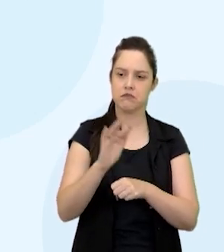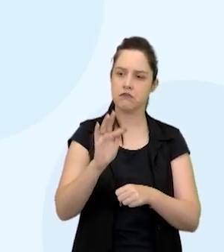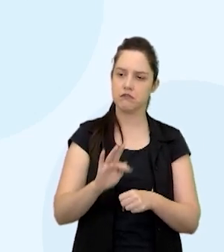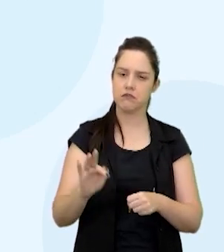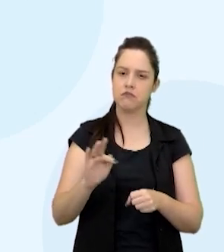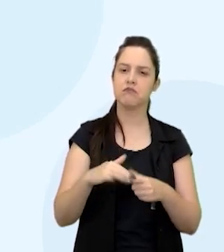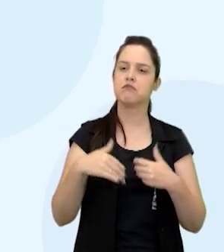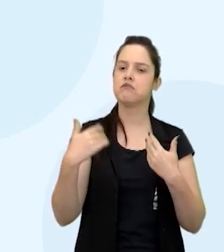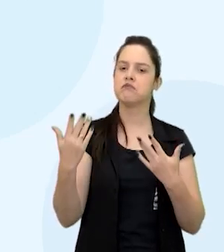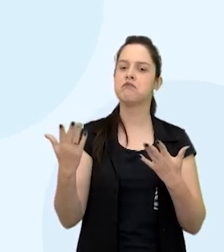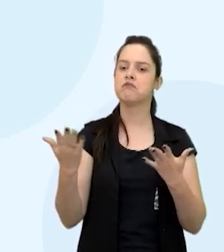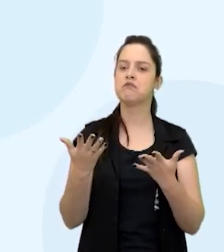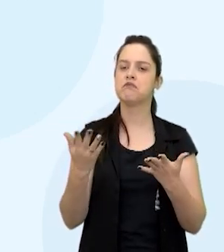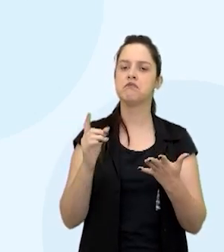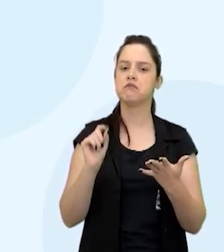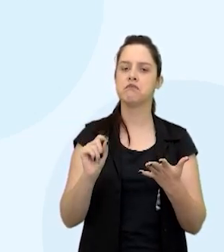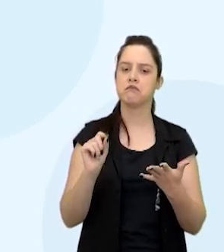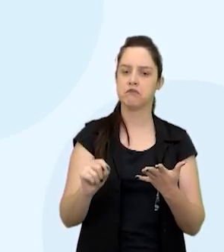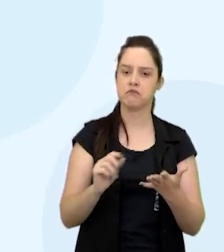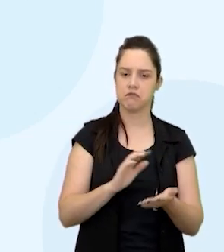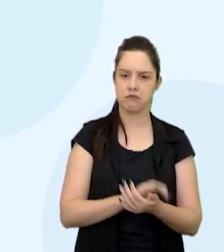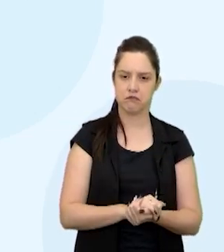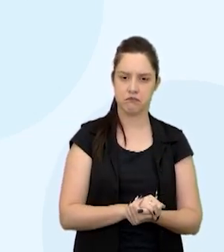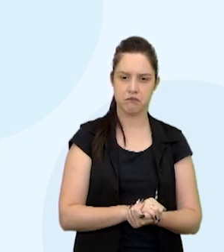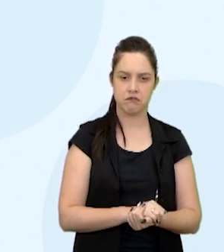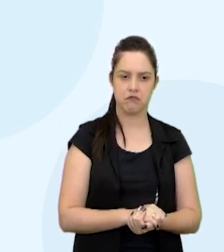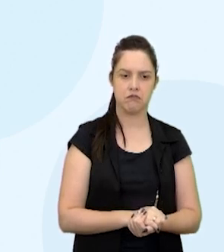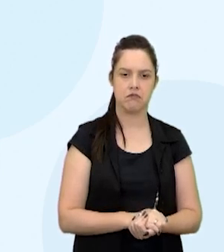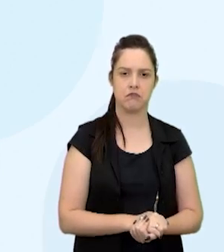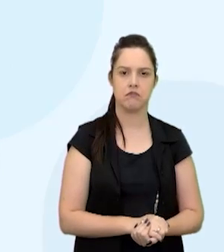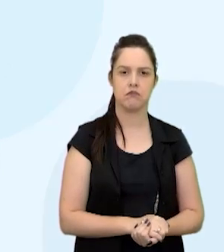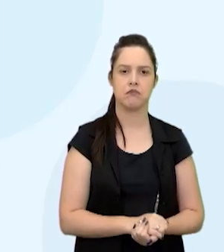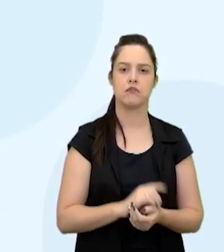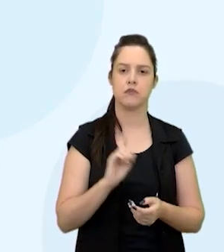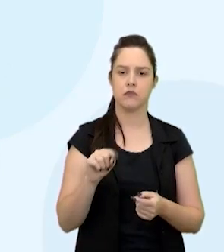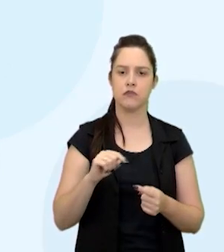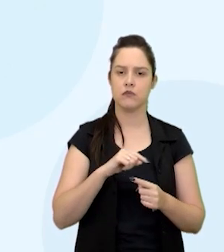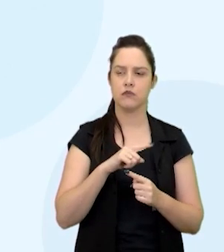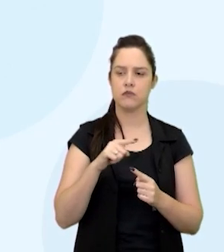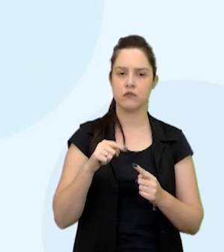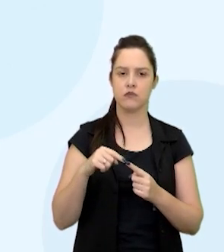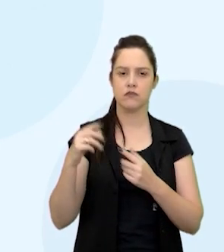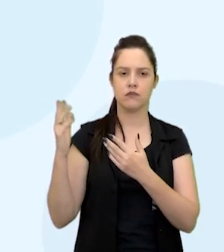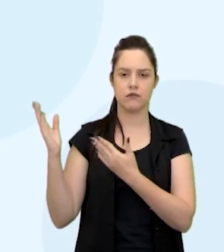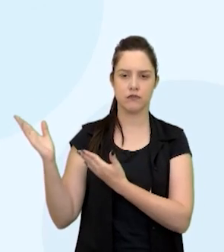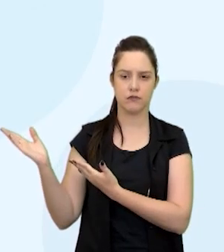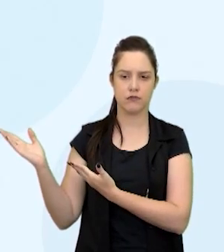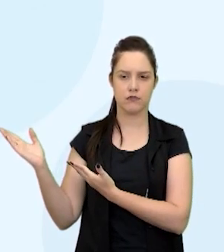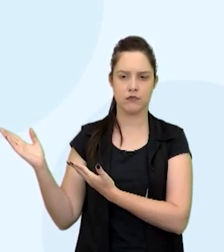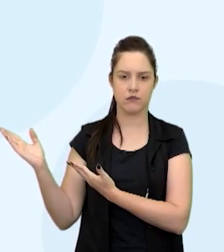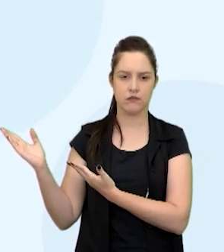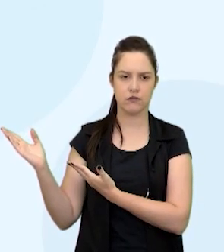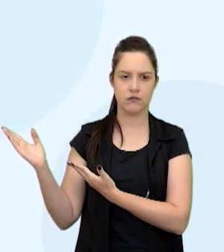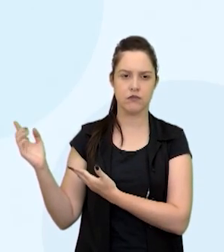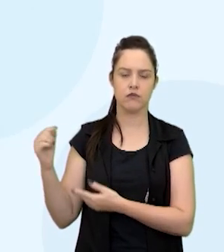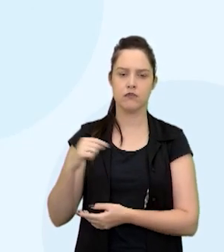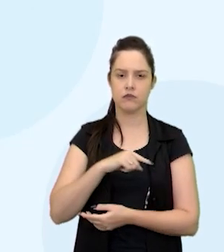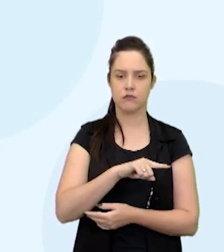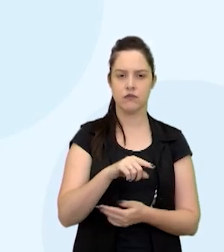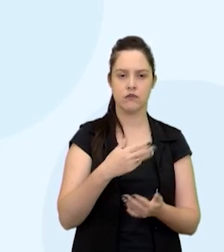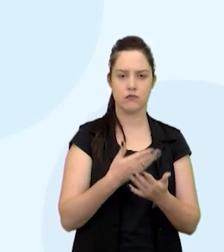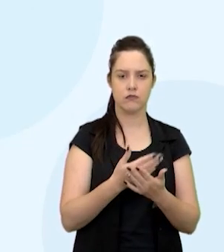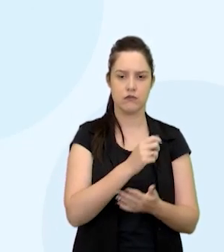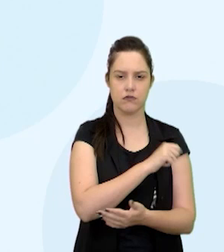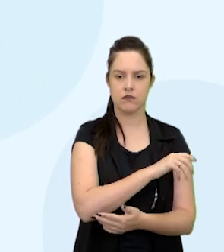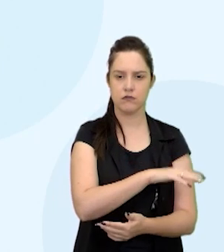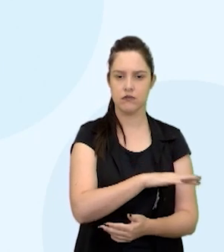aí? Leitura interpretativa simbólica de imagem. Então aquela leitura subjetiva. Para você você, aluno, estudante que está